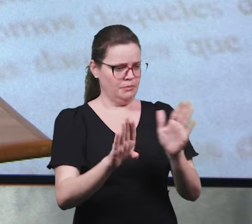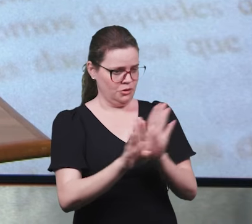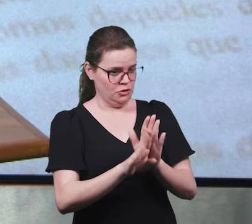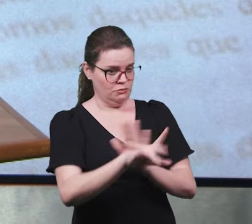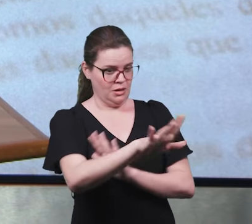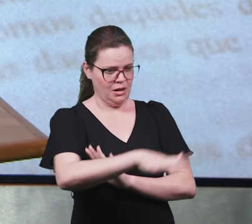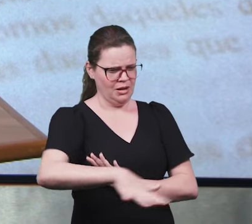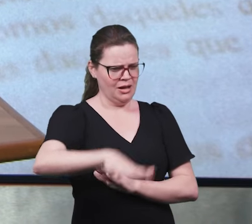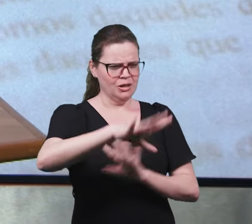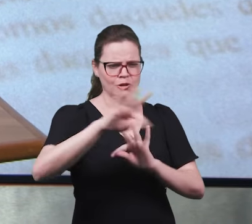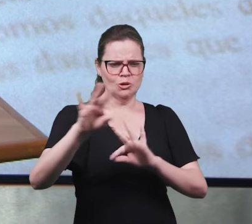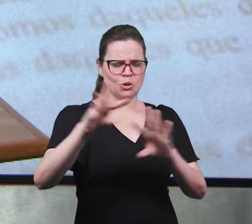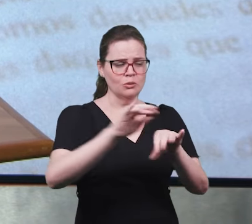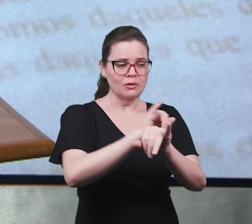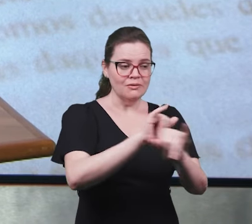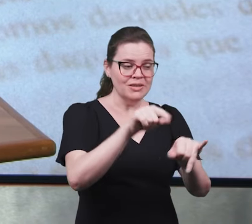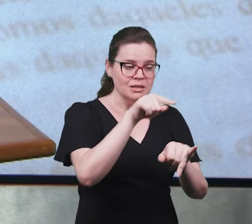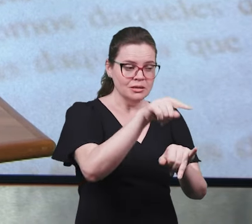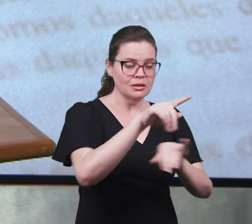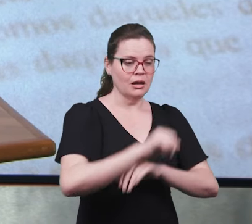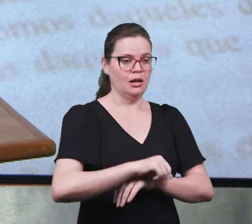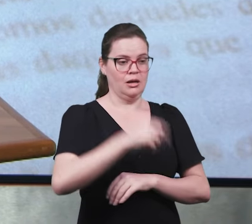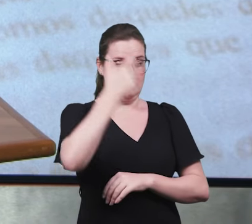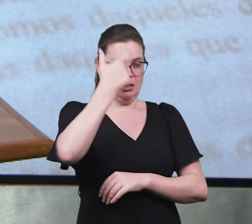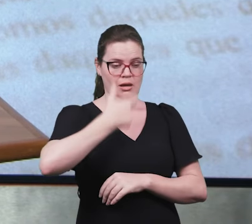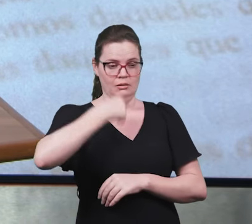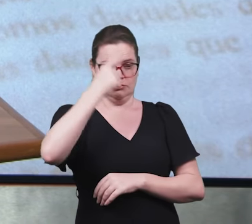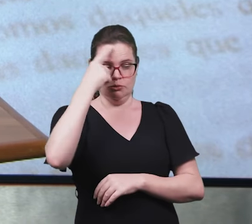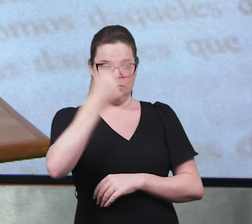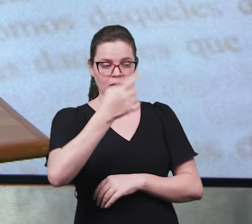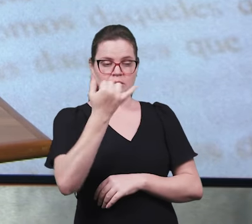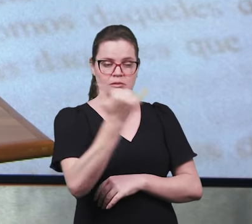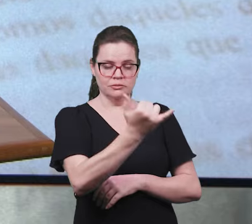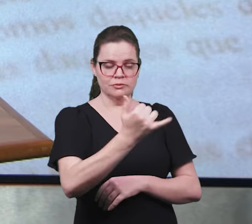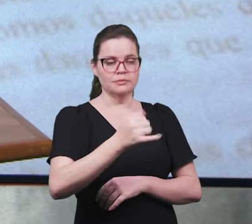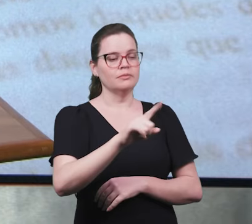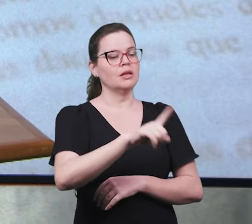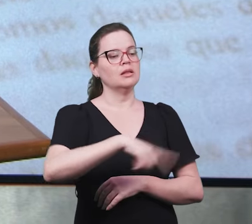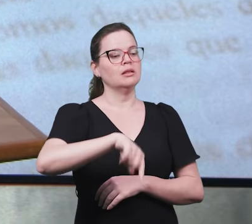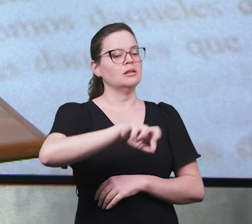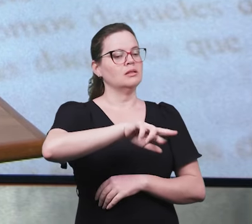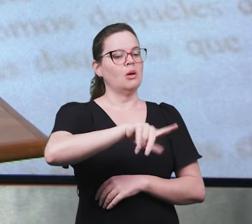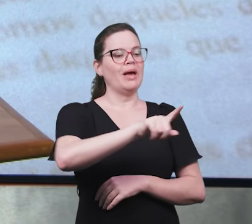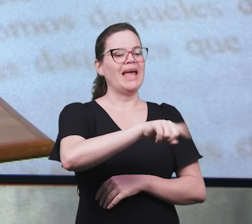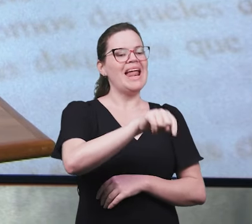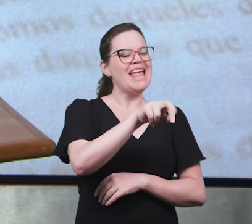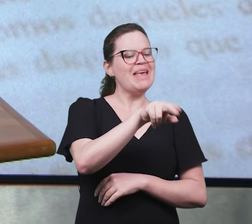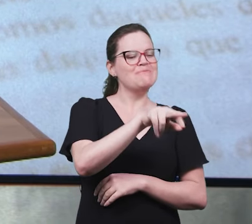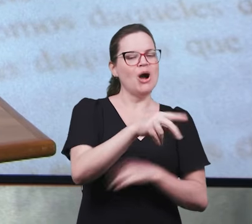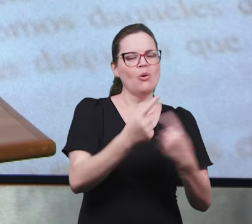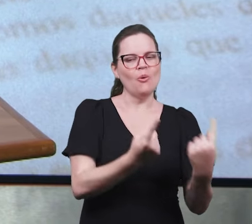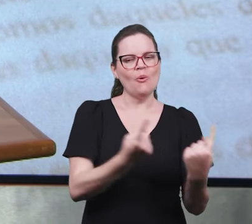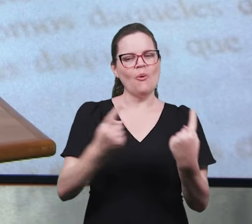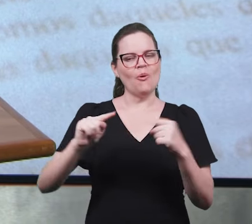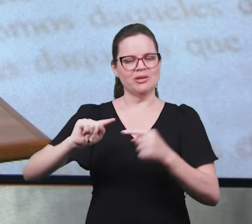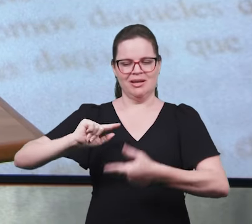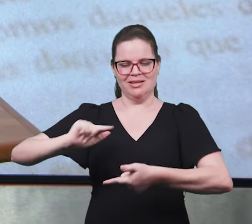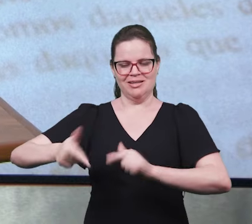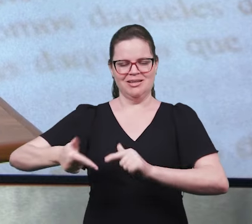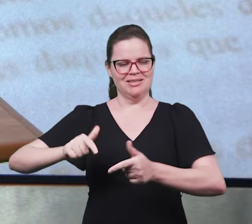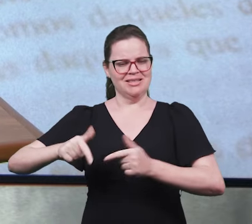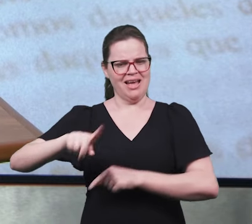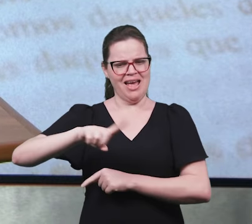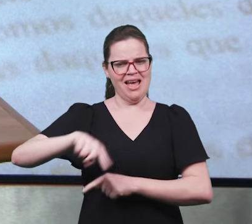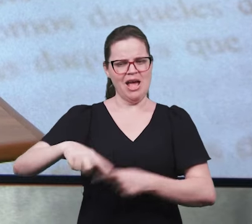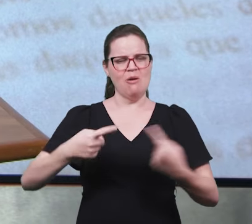resto do povo, dizendo: Assim diz o Senhor: Não subireis, nem pelejareis